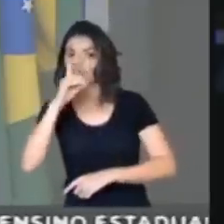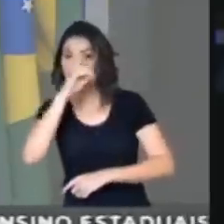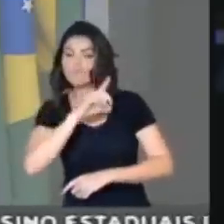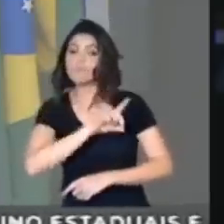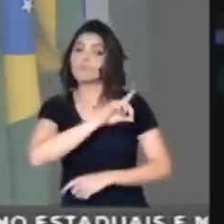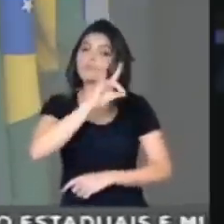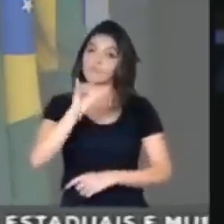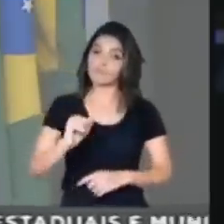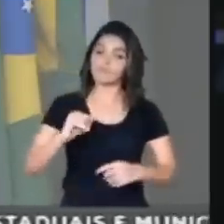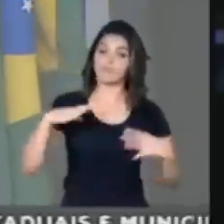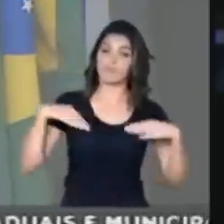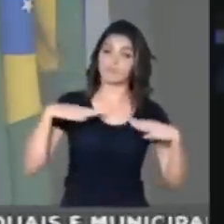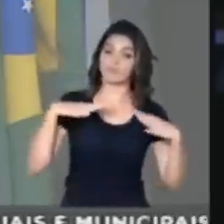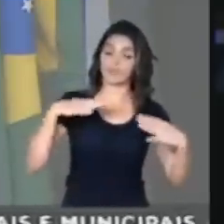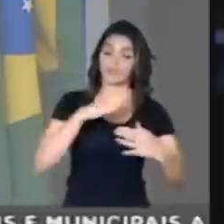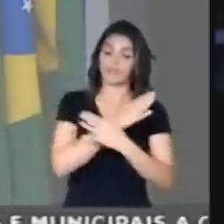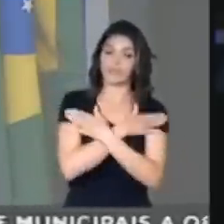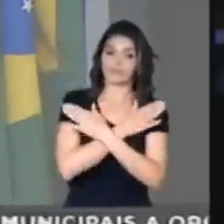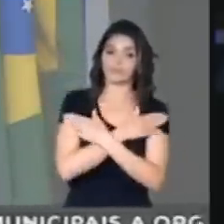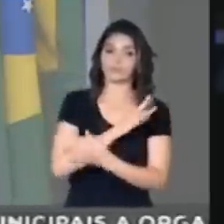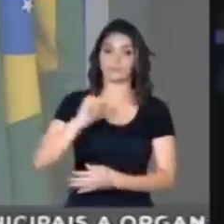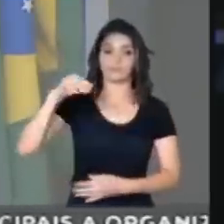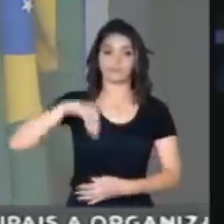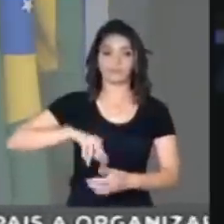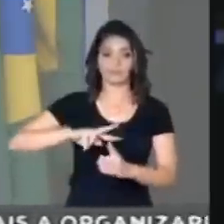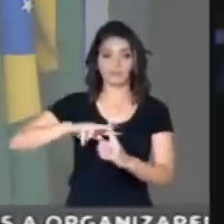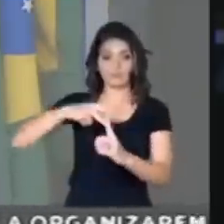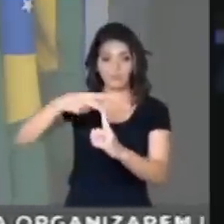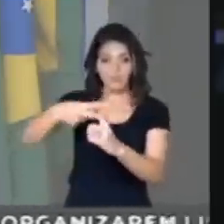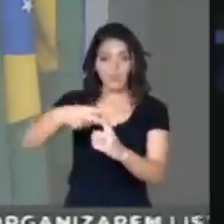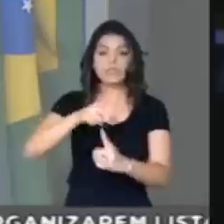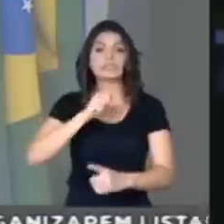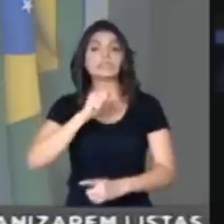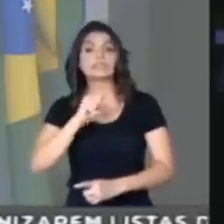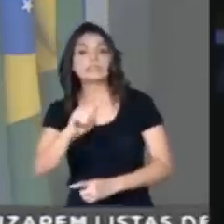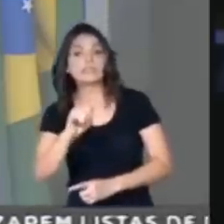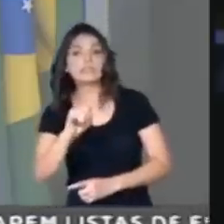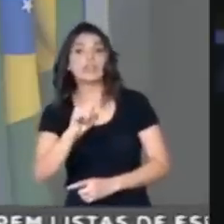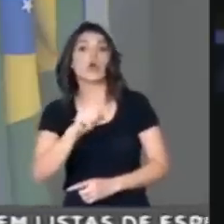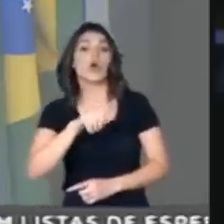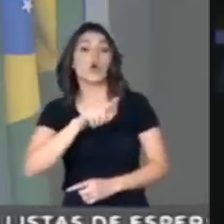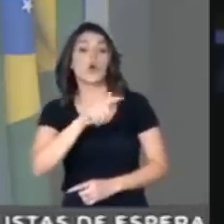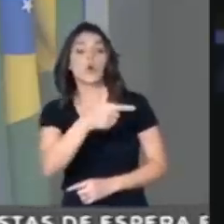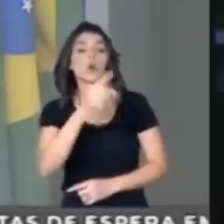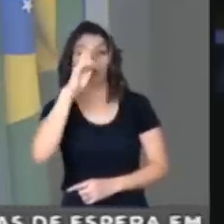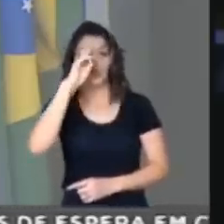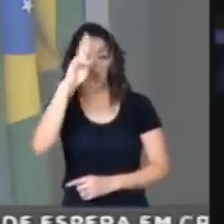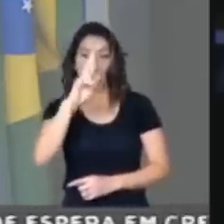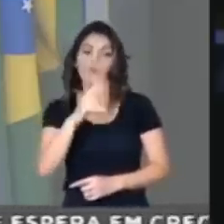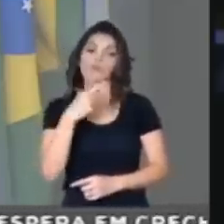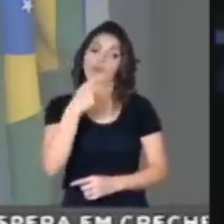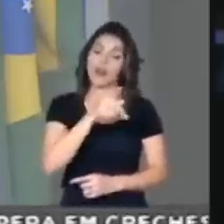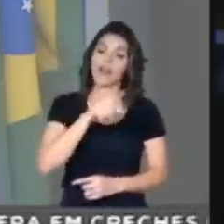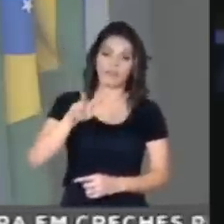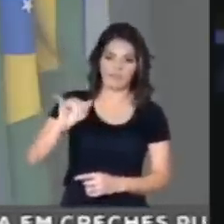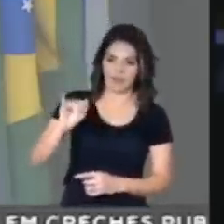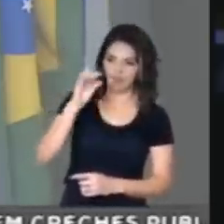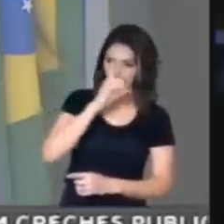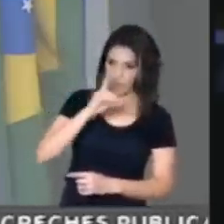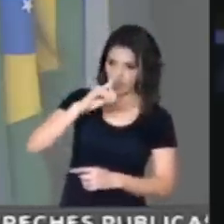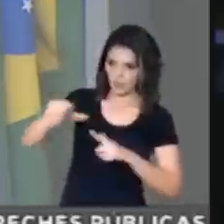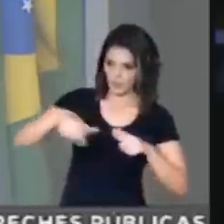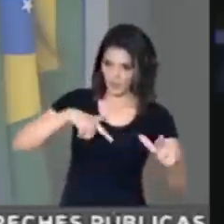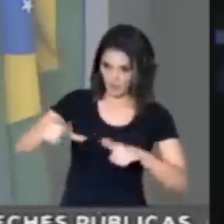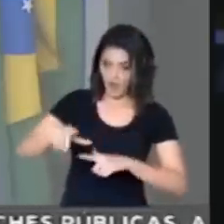dobro, salvo se o empregador determinar outro dia de folga compensatória. Vou ler de novo o início do